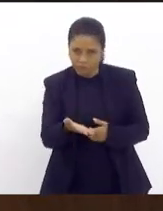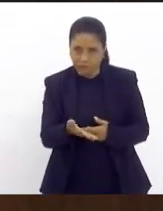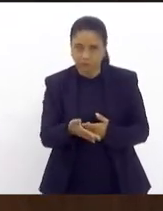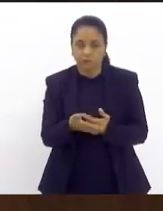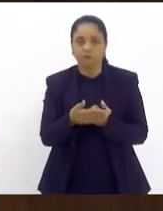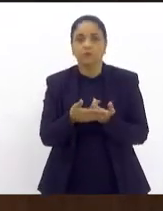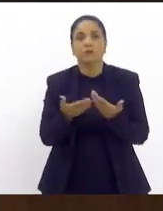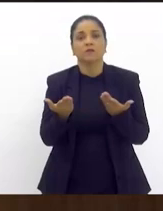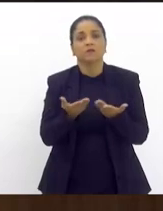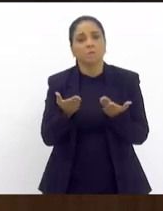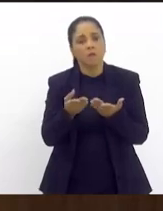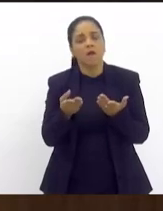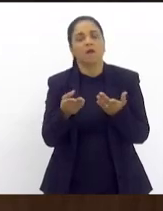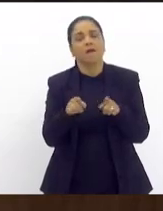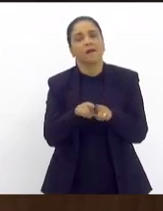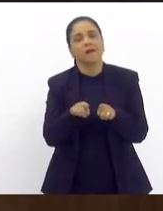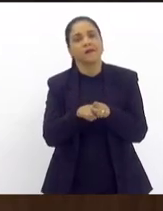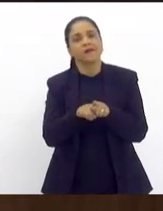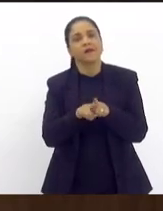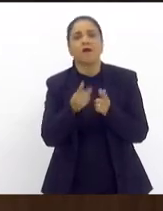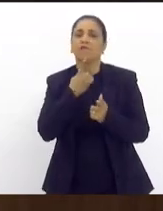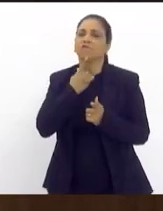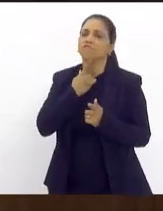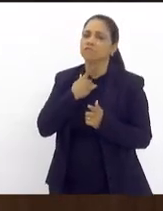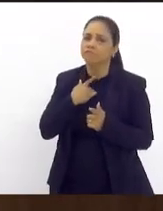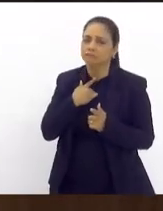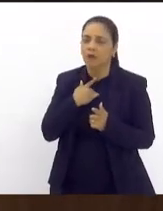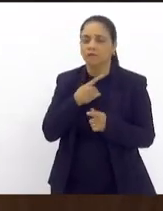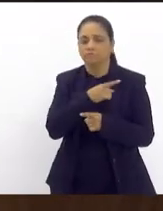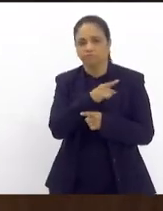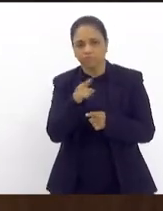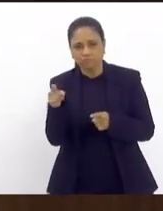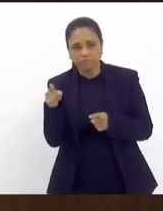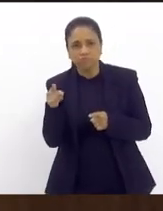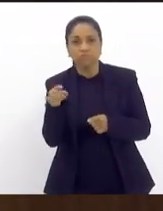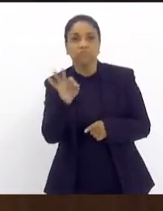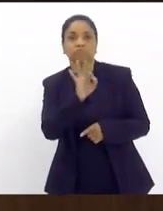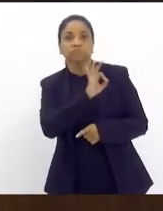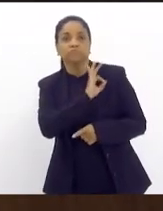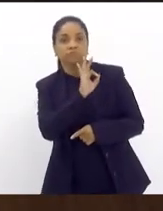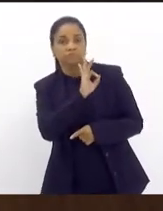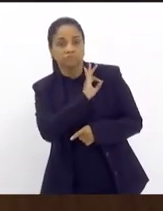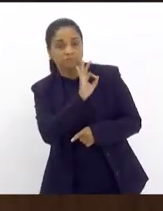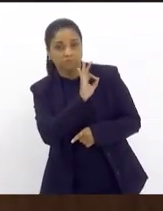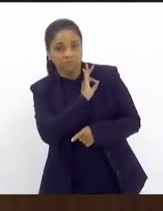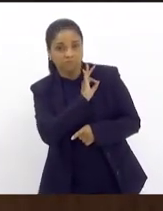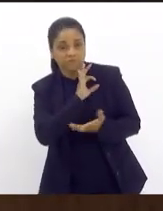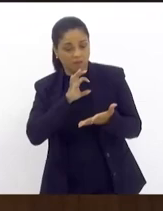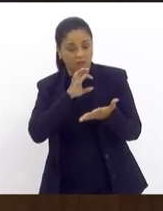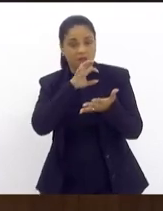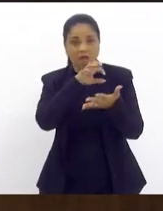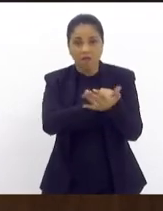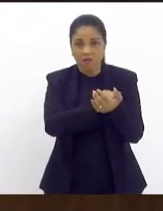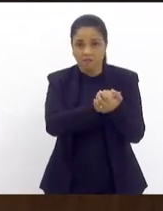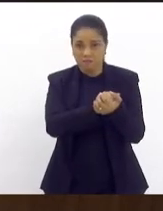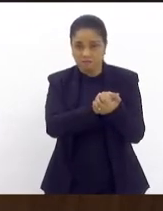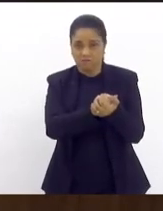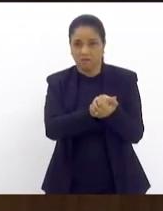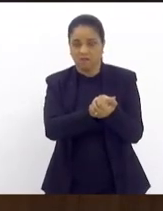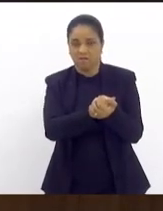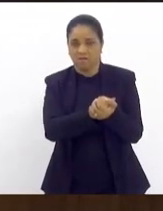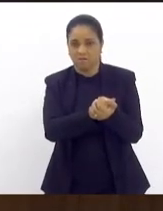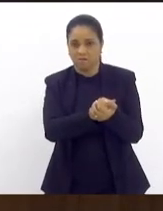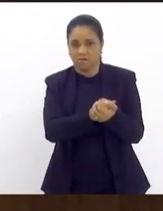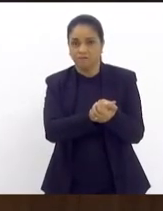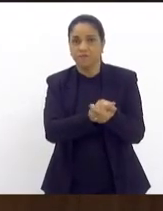Claros se for esta sua vontade as autoridades policiais que possam registrar a ocorrência e